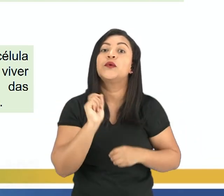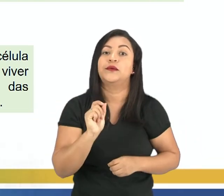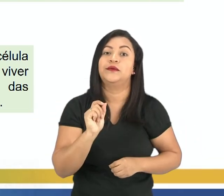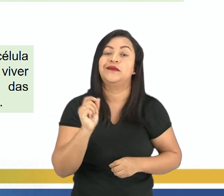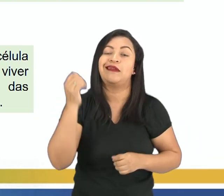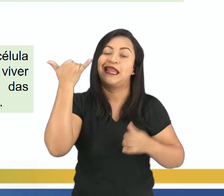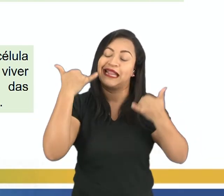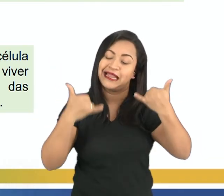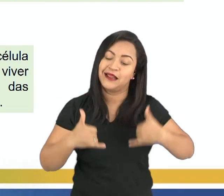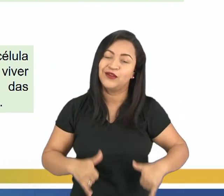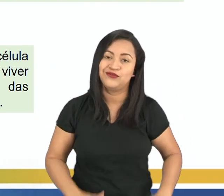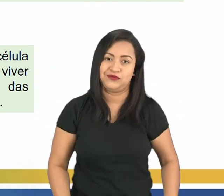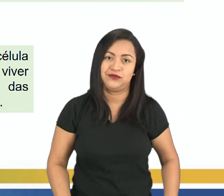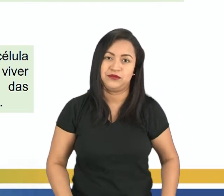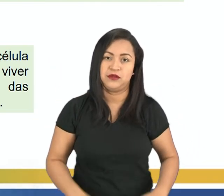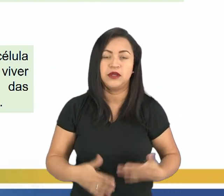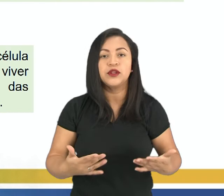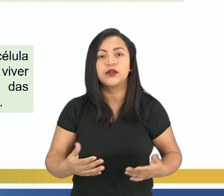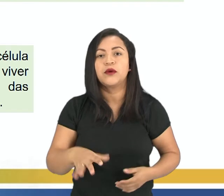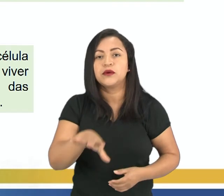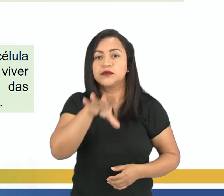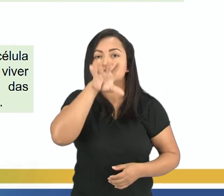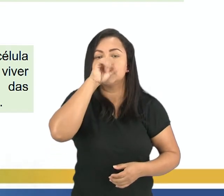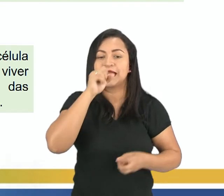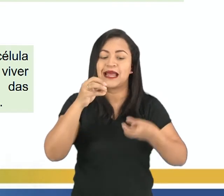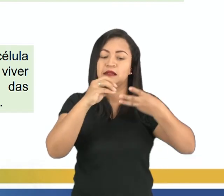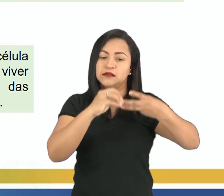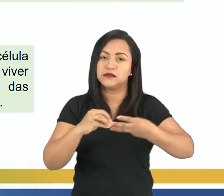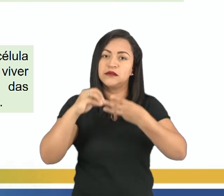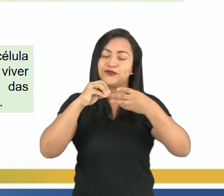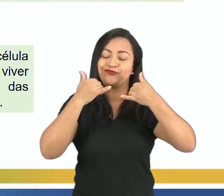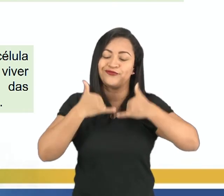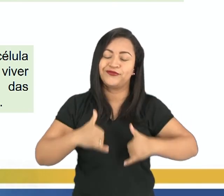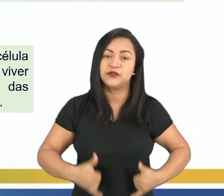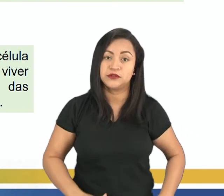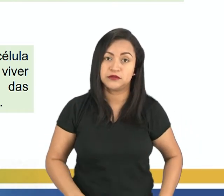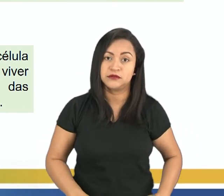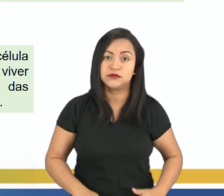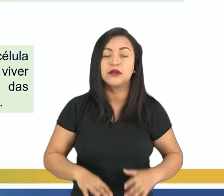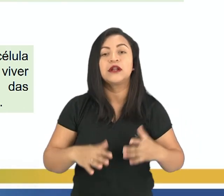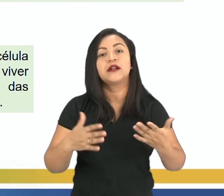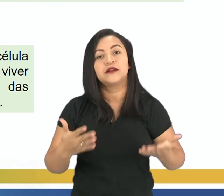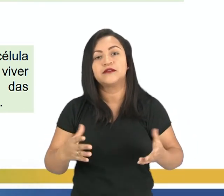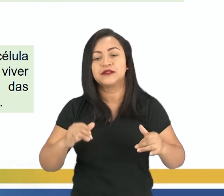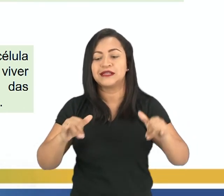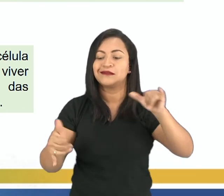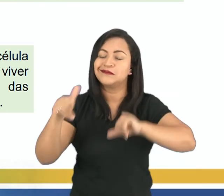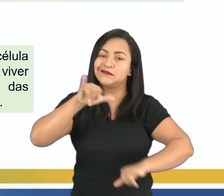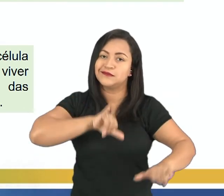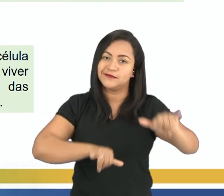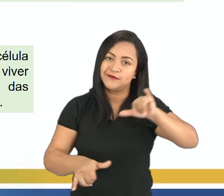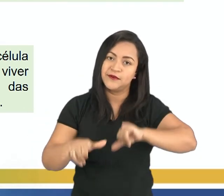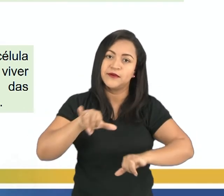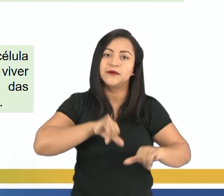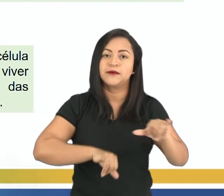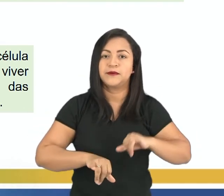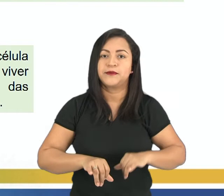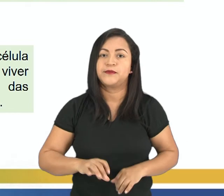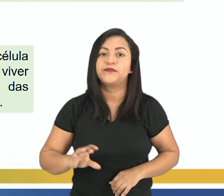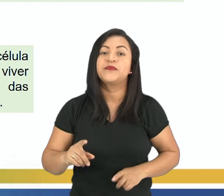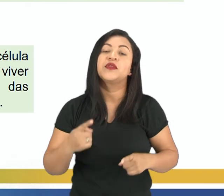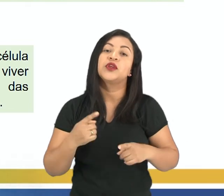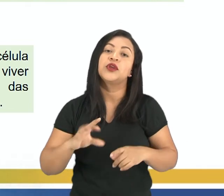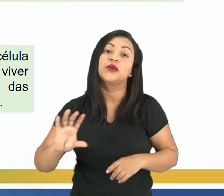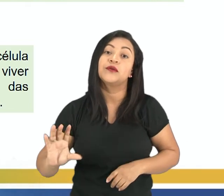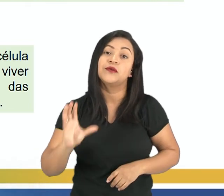energia que a gente utiliza a partir da respiração celular, ela vai ser proveniente dessa reação química, onde vai ocorrer uma